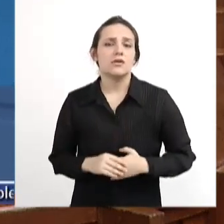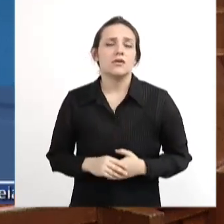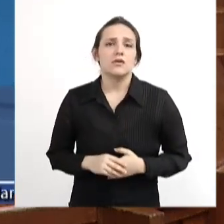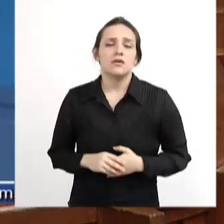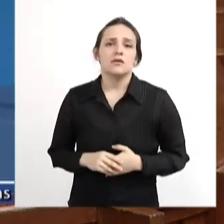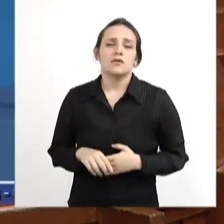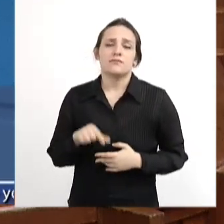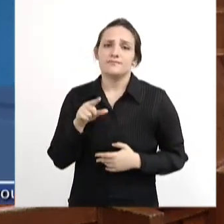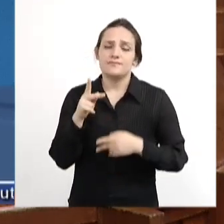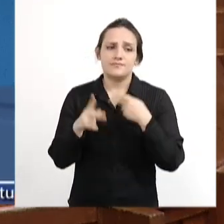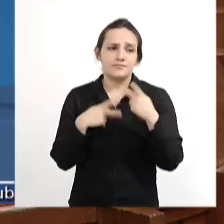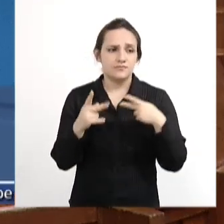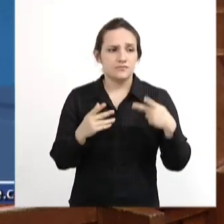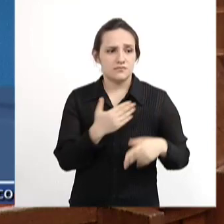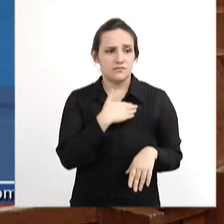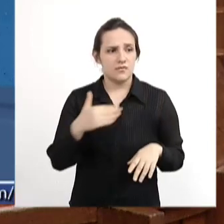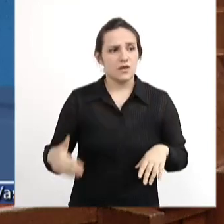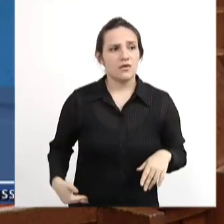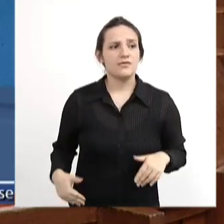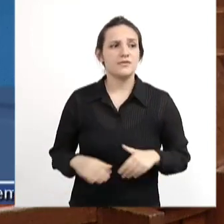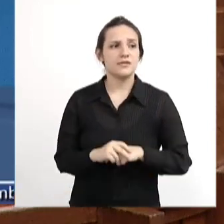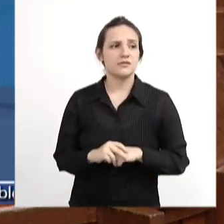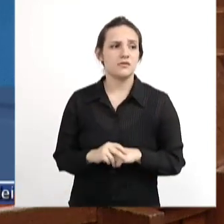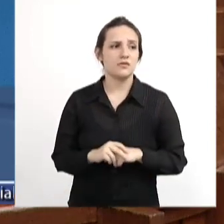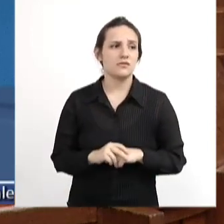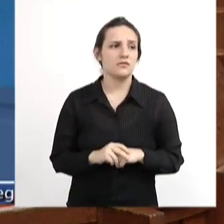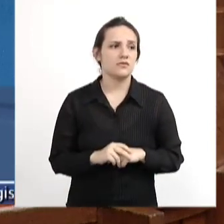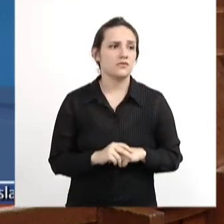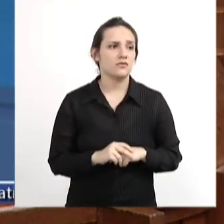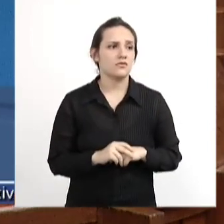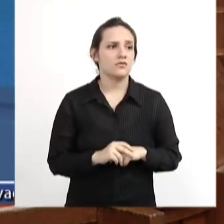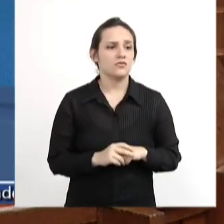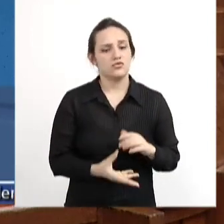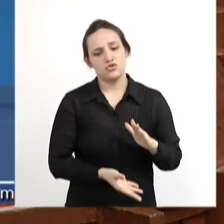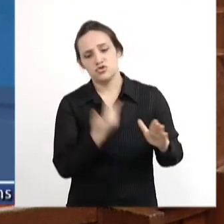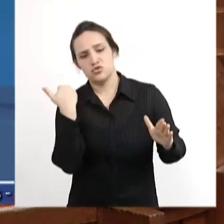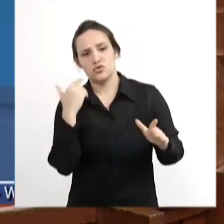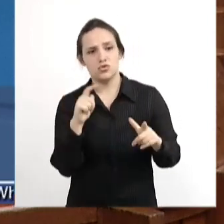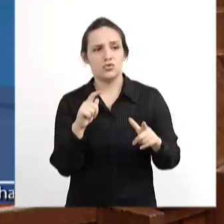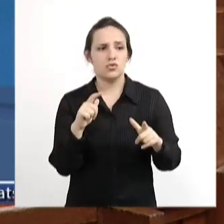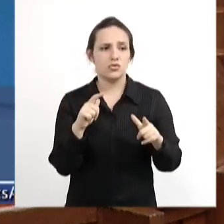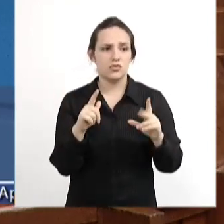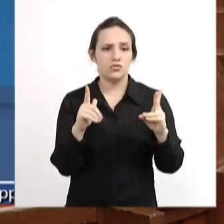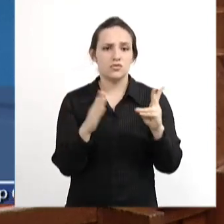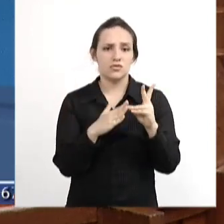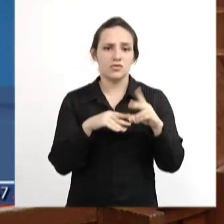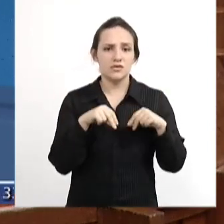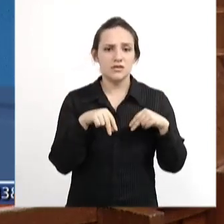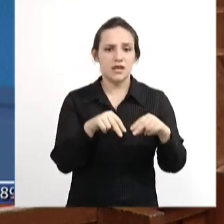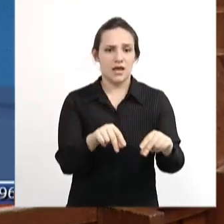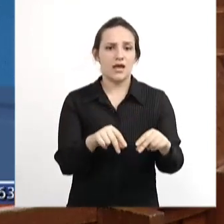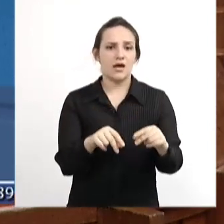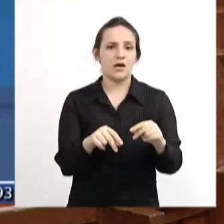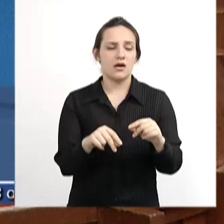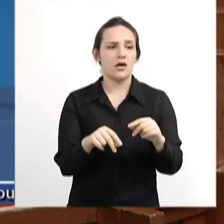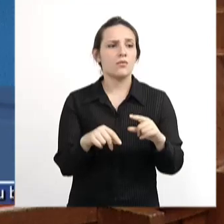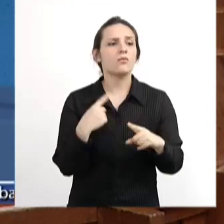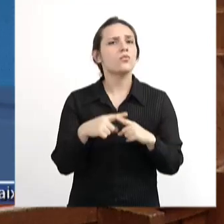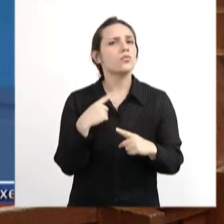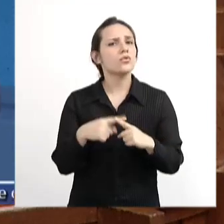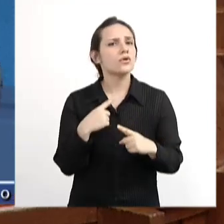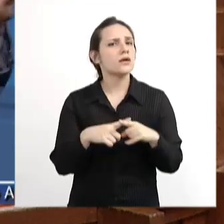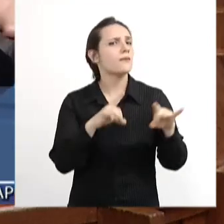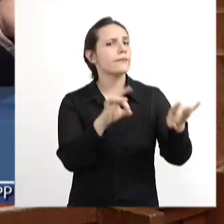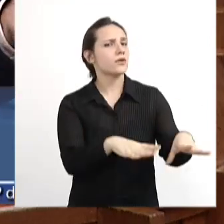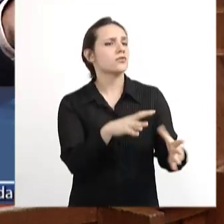diz que o governo cortou terra dos índios que estão fora da aldeia, tem que dizer por que eles estão fora da aldeia. Eles estão fora da aldeia